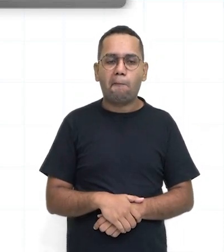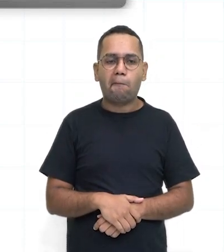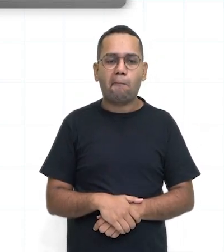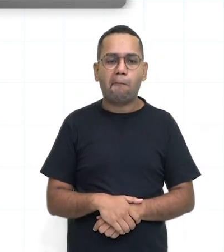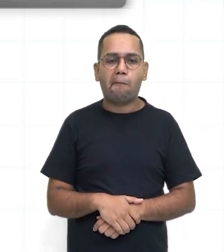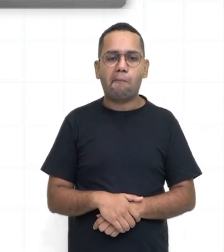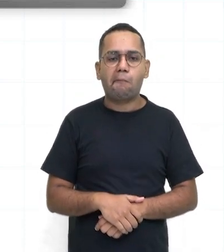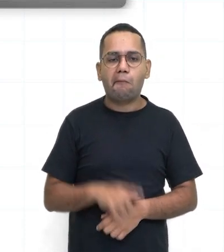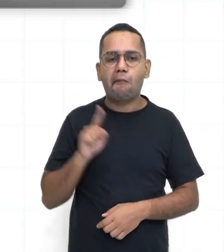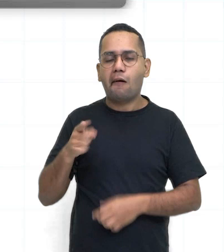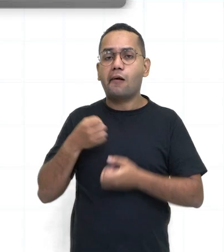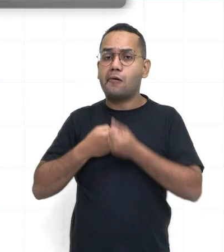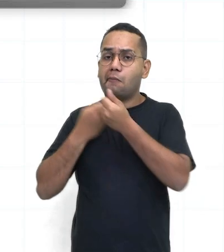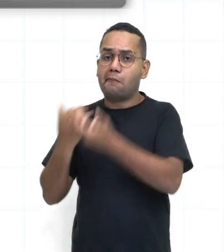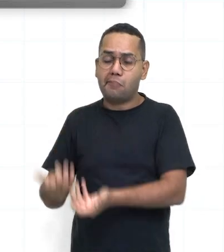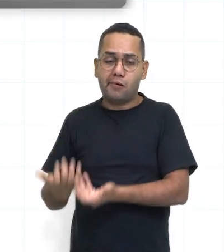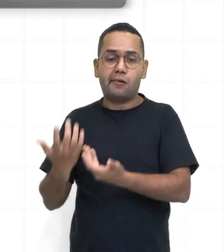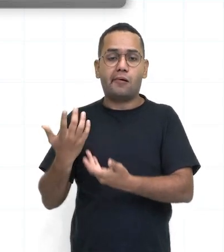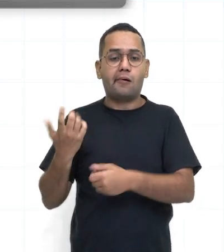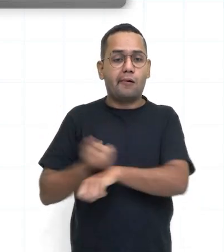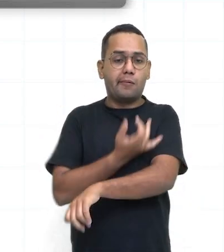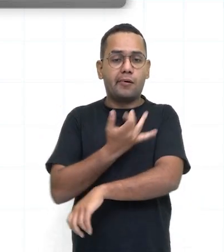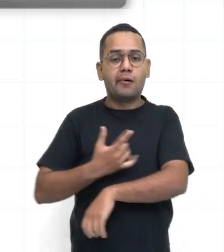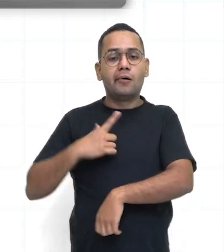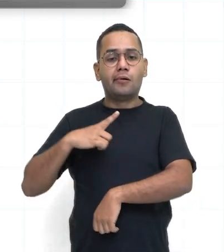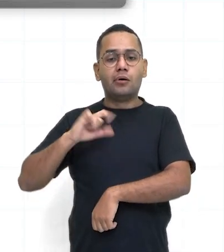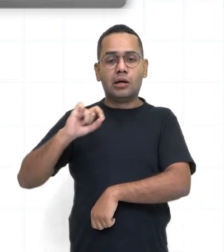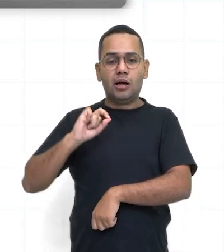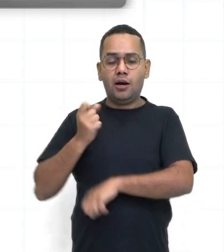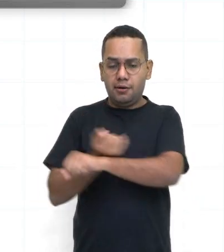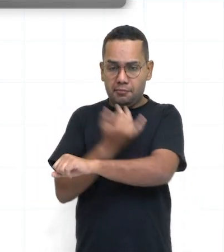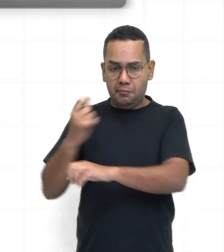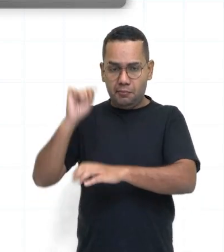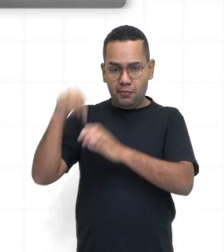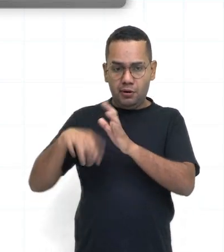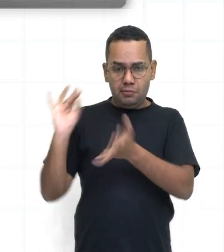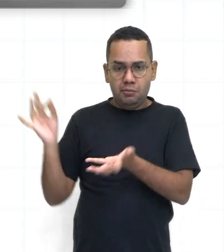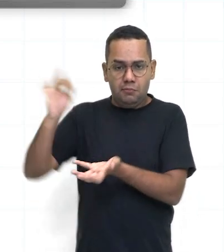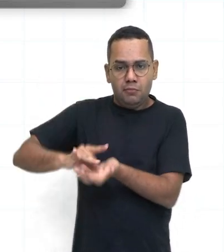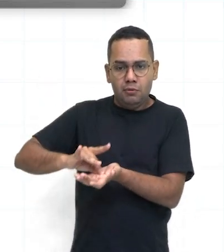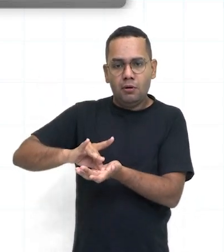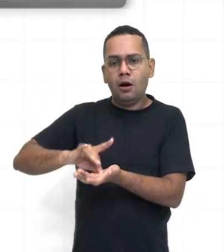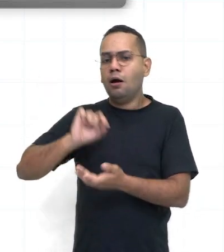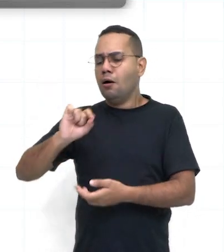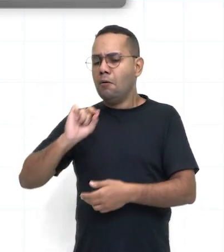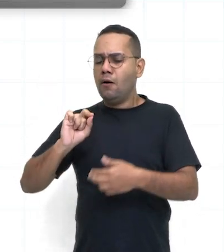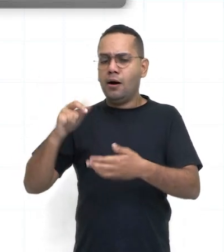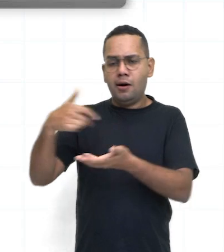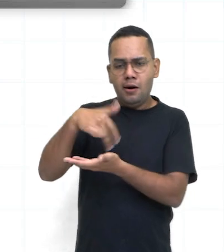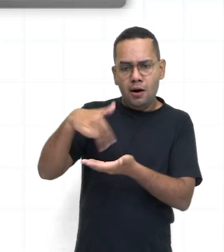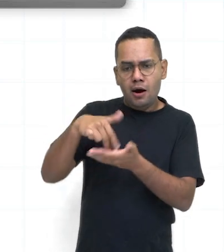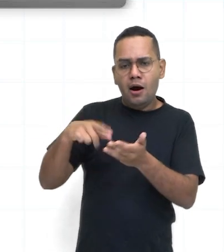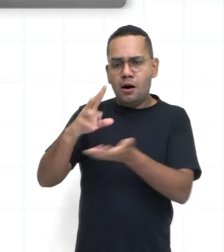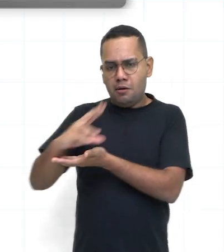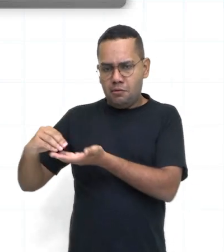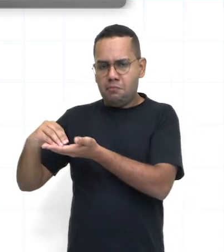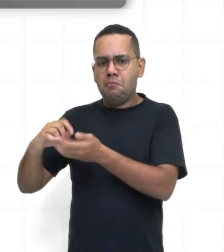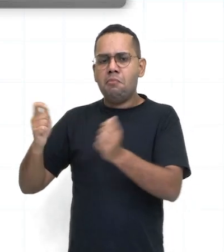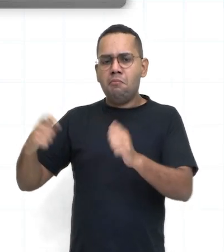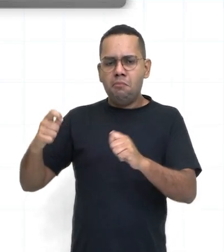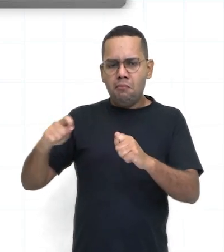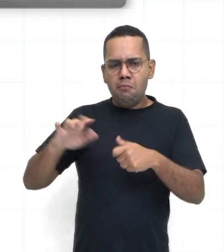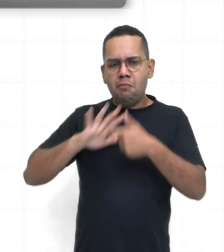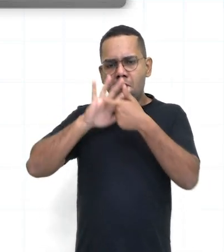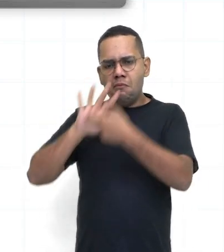transmitir emoções profundas e autênticas, com as coreografias que refletem sentimentos e narrativas